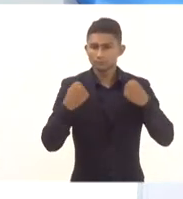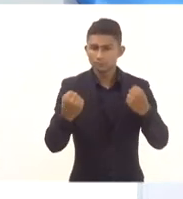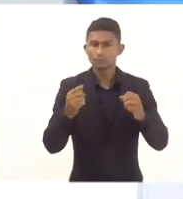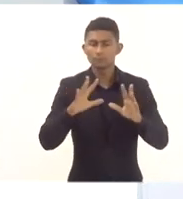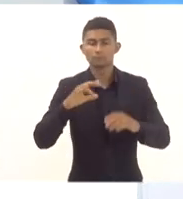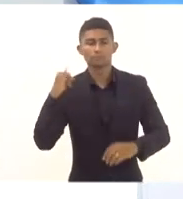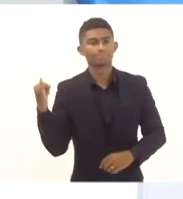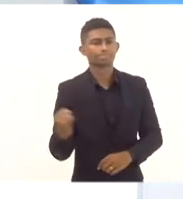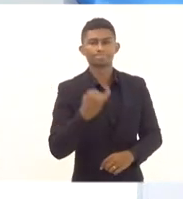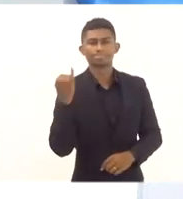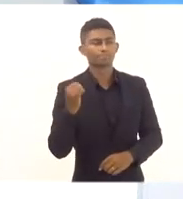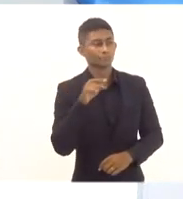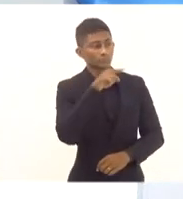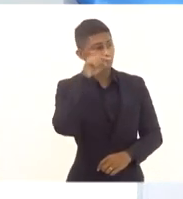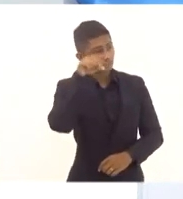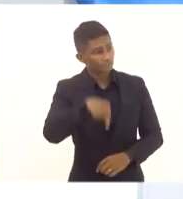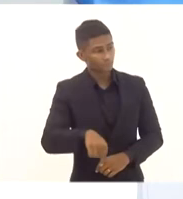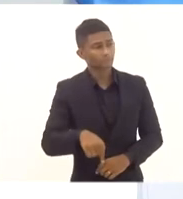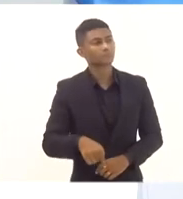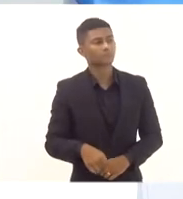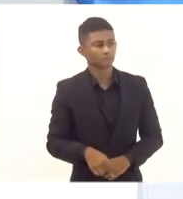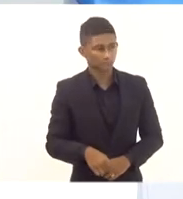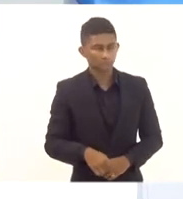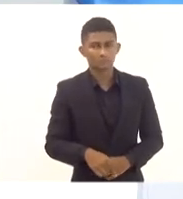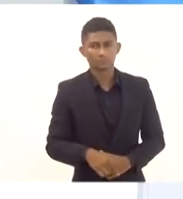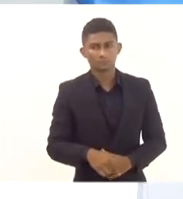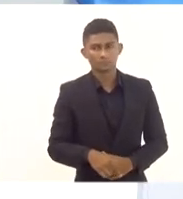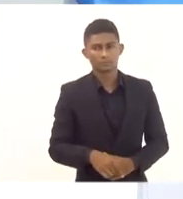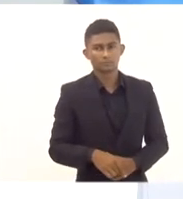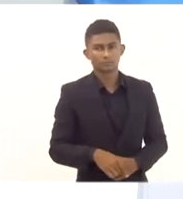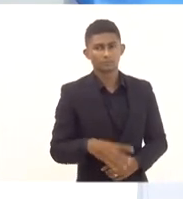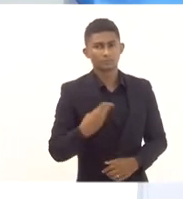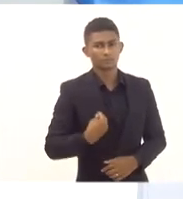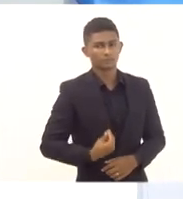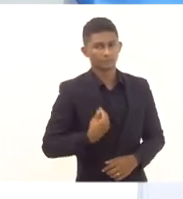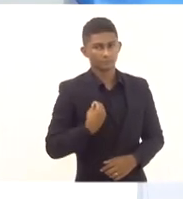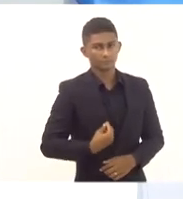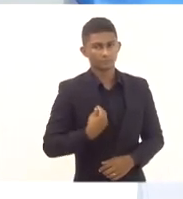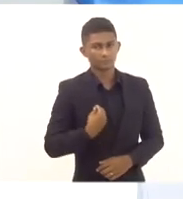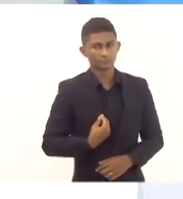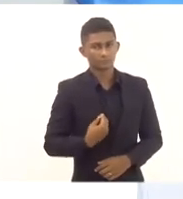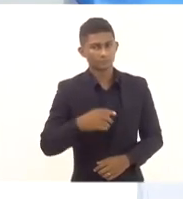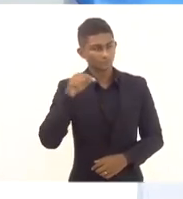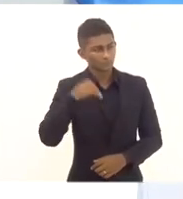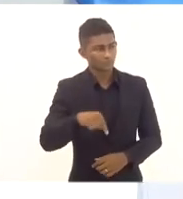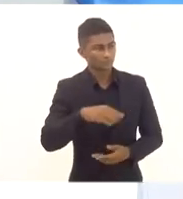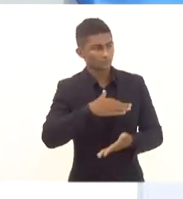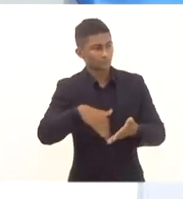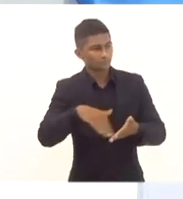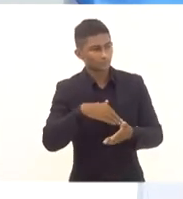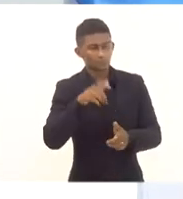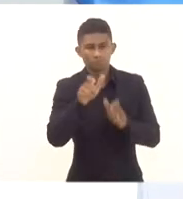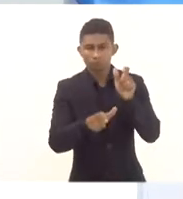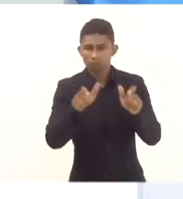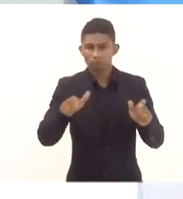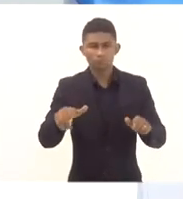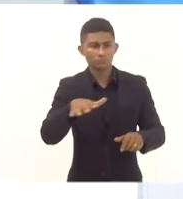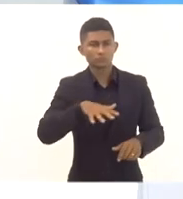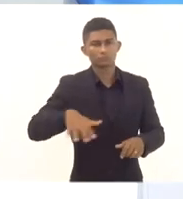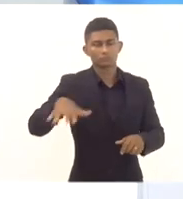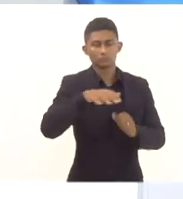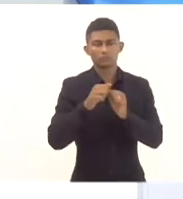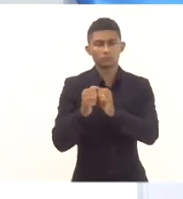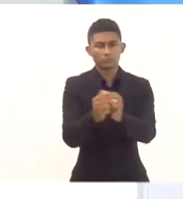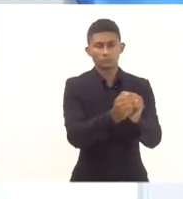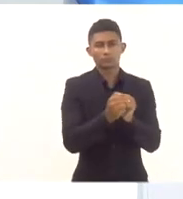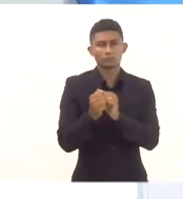contar com vossa excelência aqui é participando de uma audiência pública com os demais secretários para que a gente possa aqui